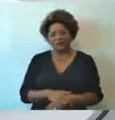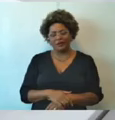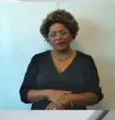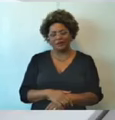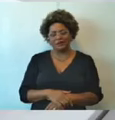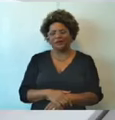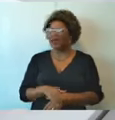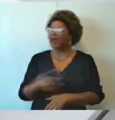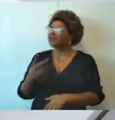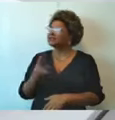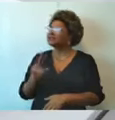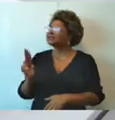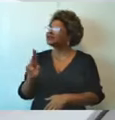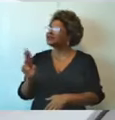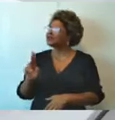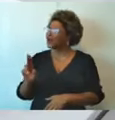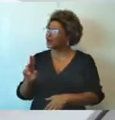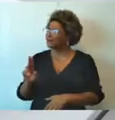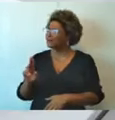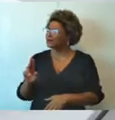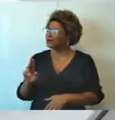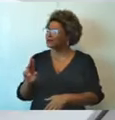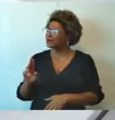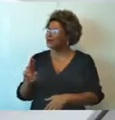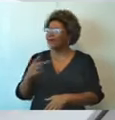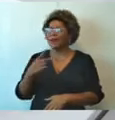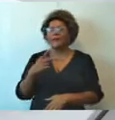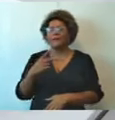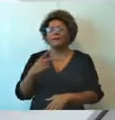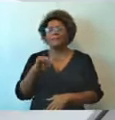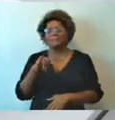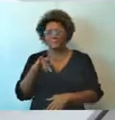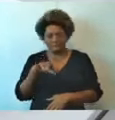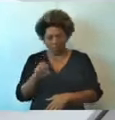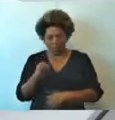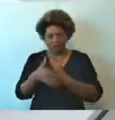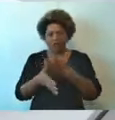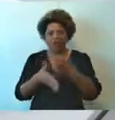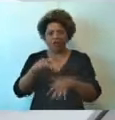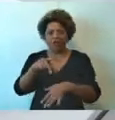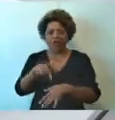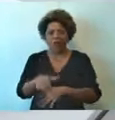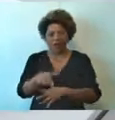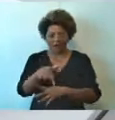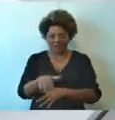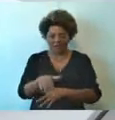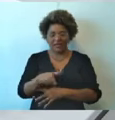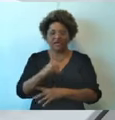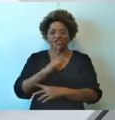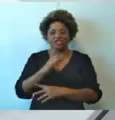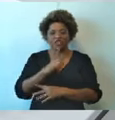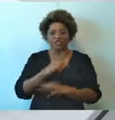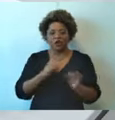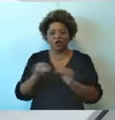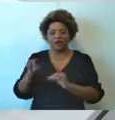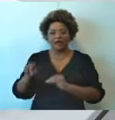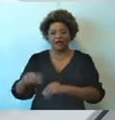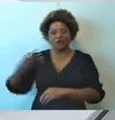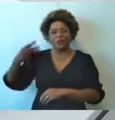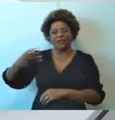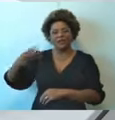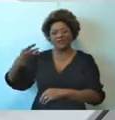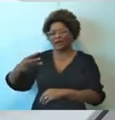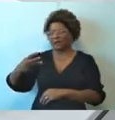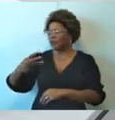eu me confundi, desculpa. Pedro falou de ter colocado na terceira ponte lá de Vitória, mas a